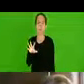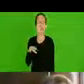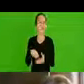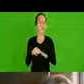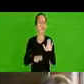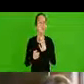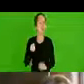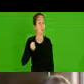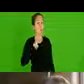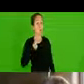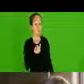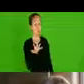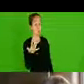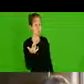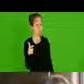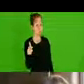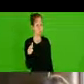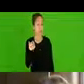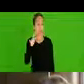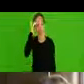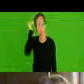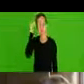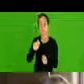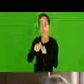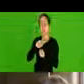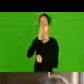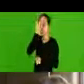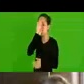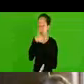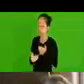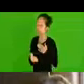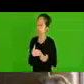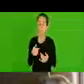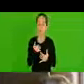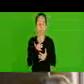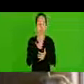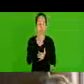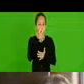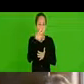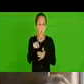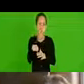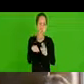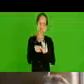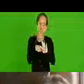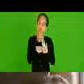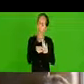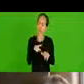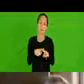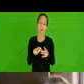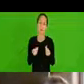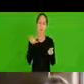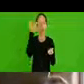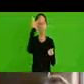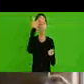seja ele bem ou mal feito, o que me parece muito negativo para o reconhecimento da abordagem qualitativa